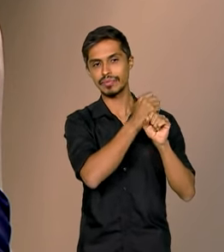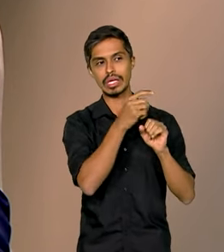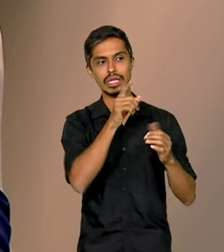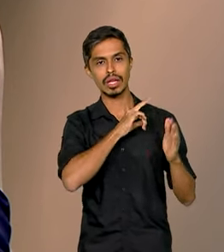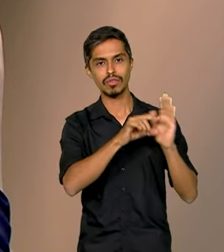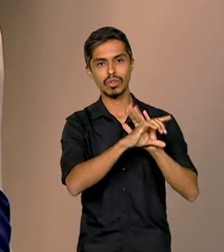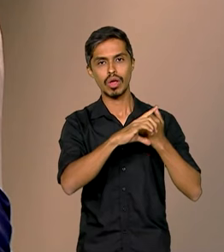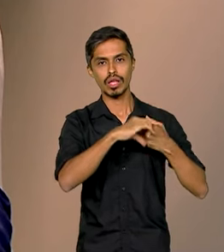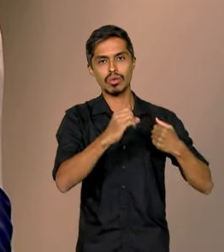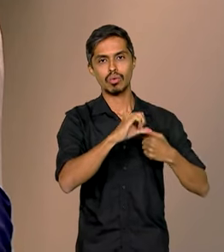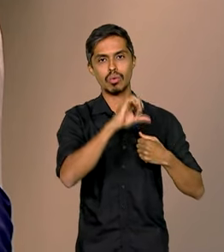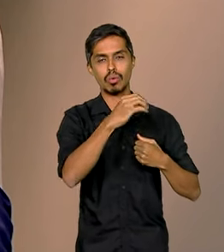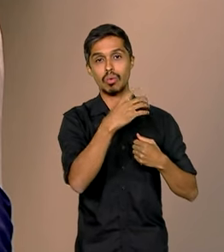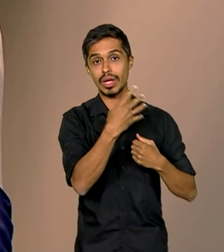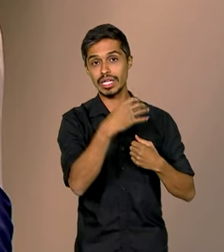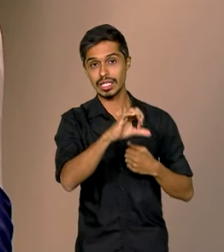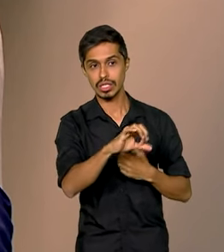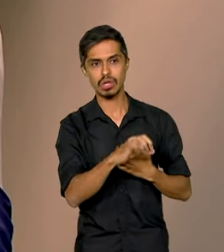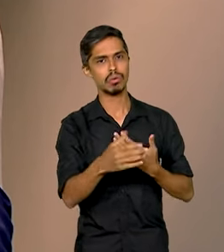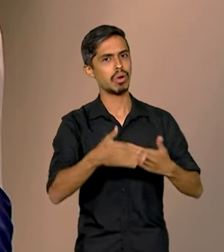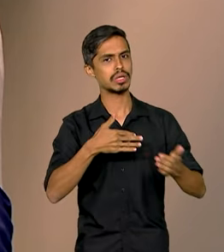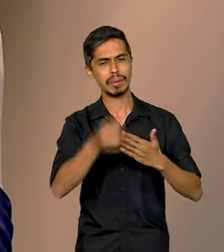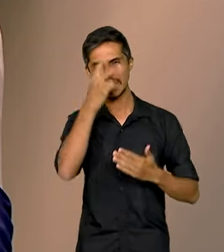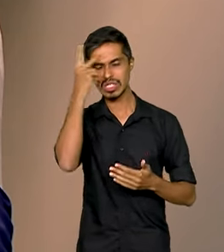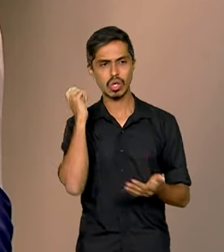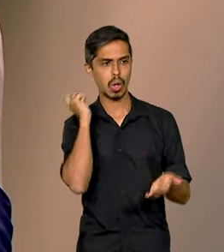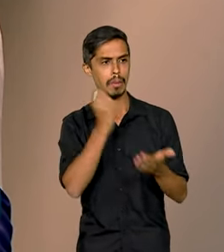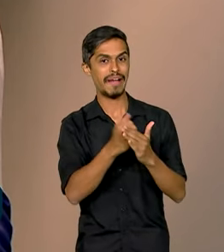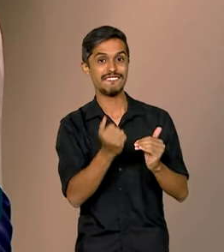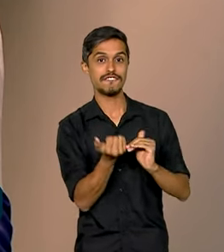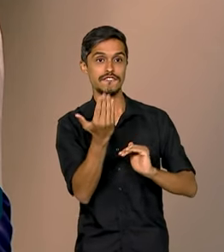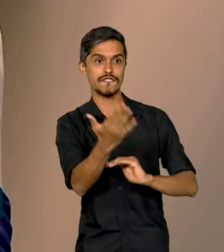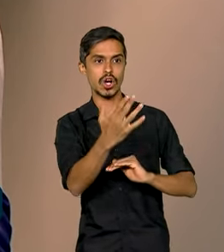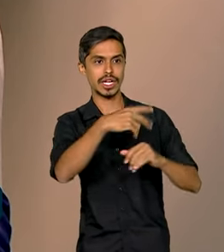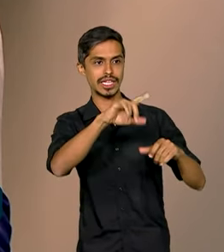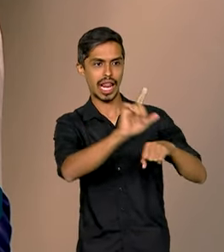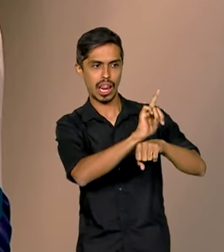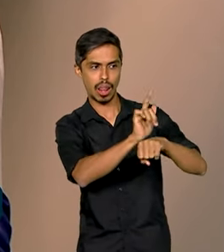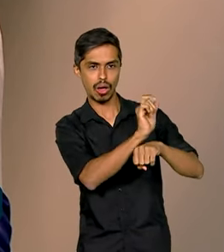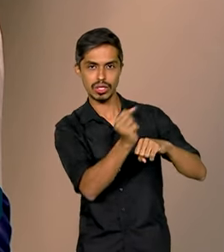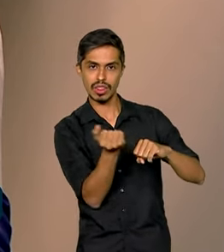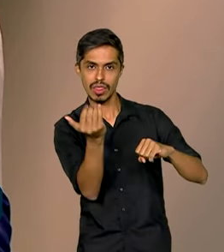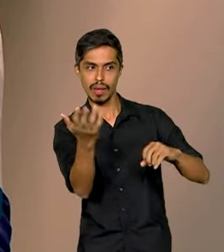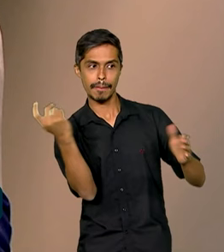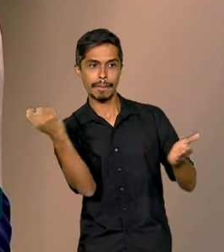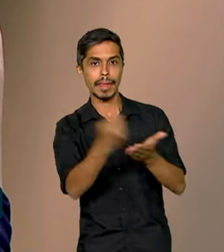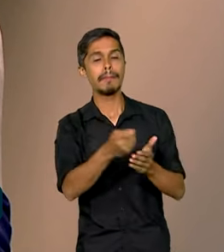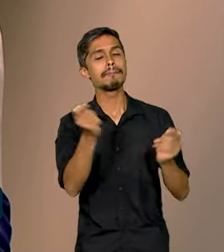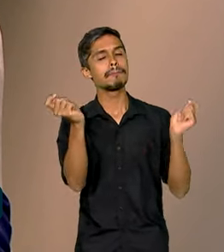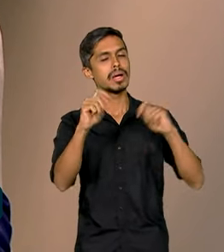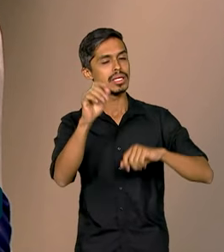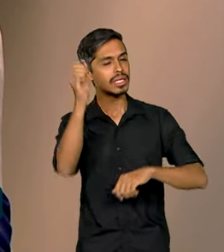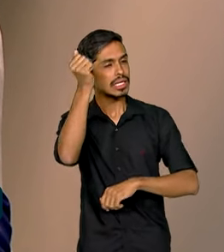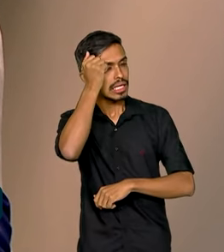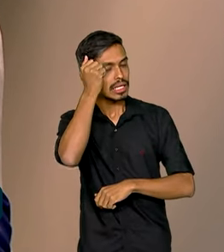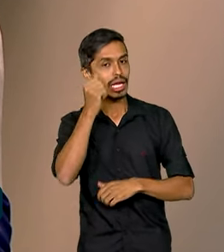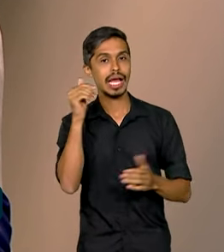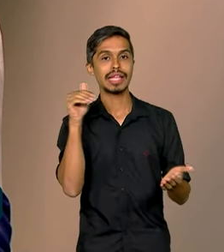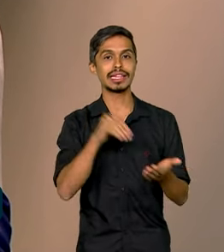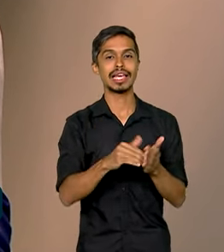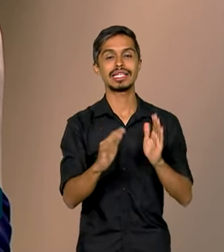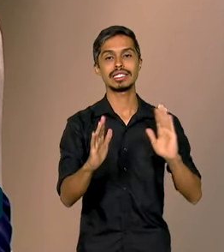49 que é qualquer consumidor que compre fora do estabelecimento comercial ele tem o direito a arrependimento no prazo de 7 dias